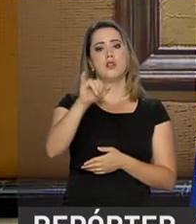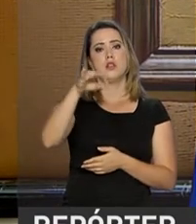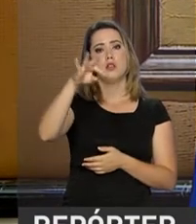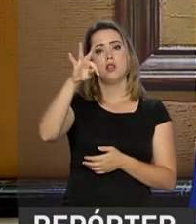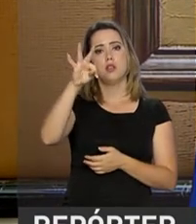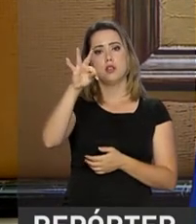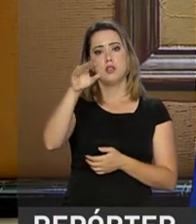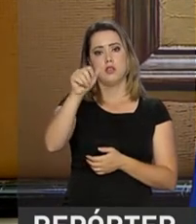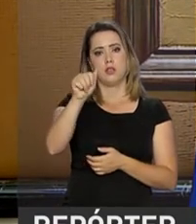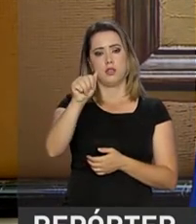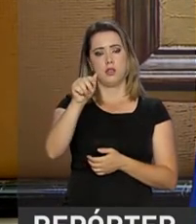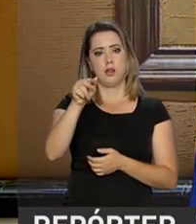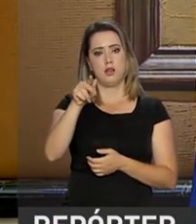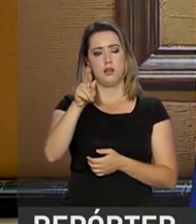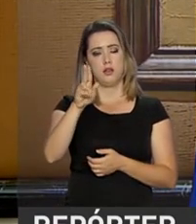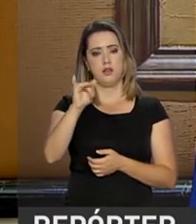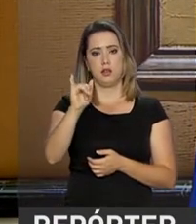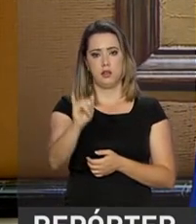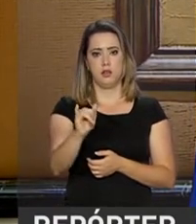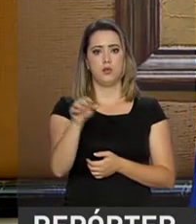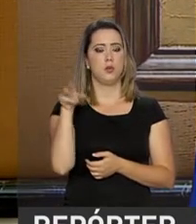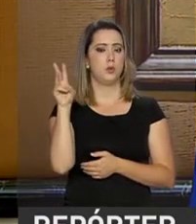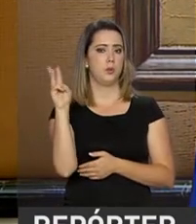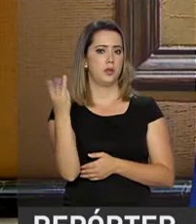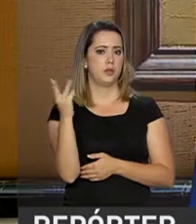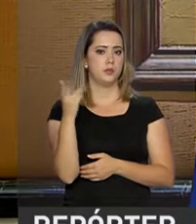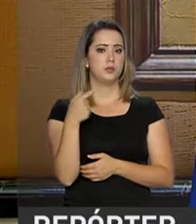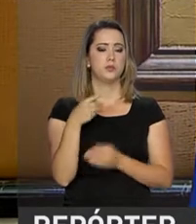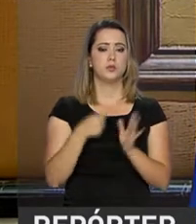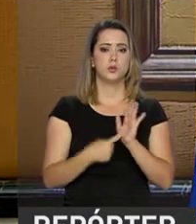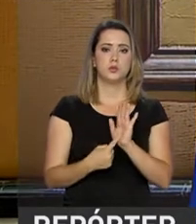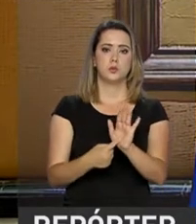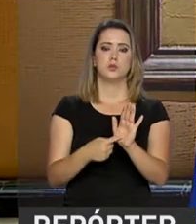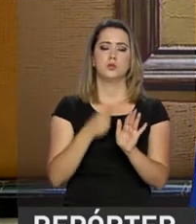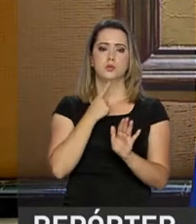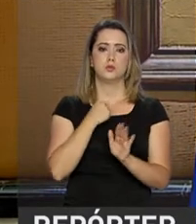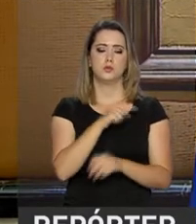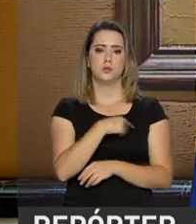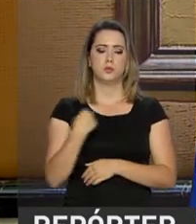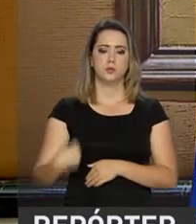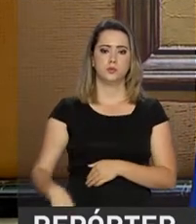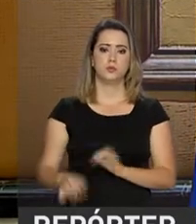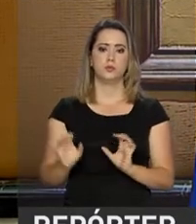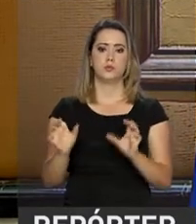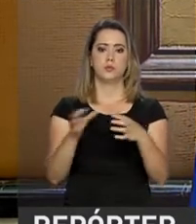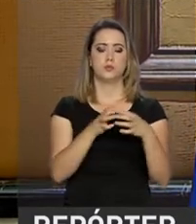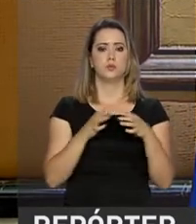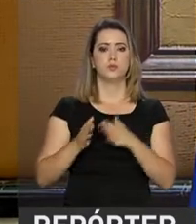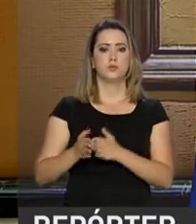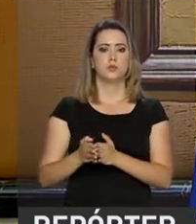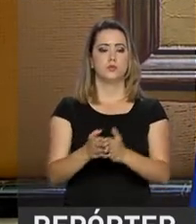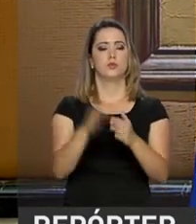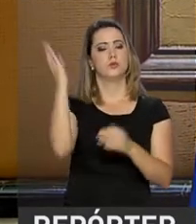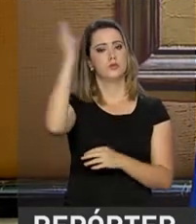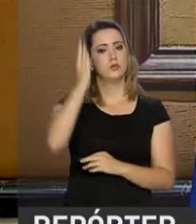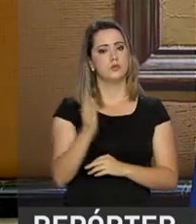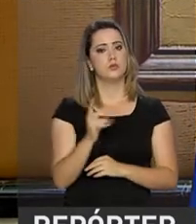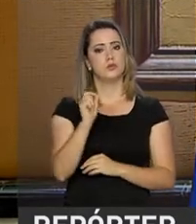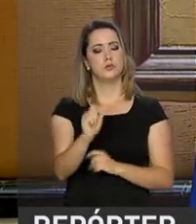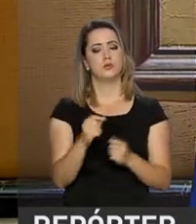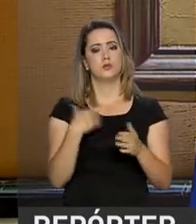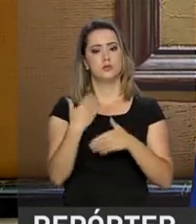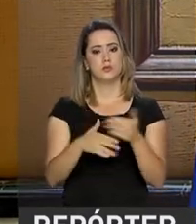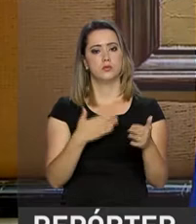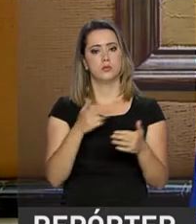é isso demonstra o interesse da china nas áreas portuárias que o brasil é vai